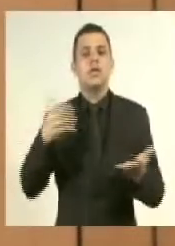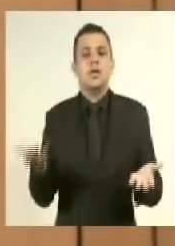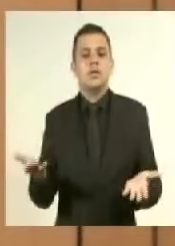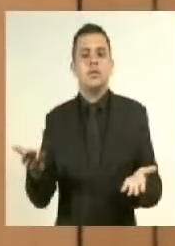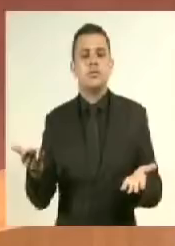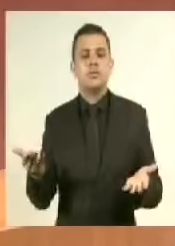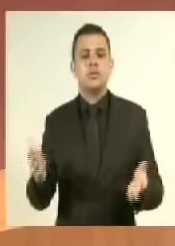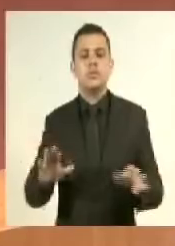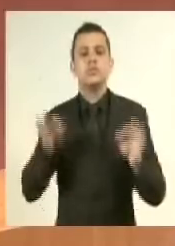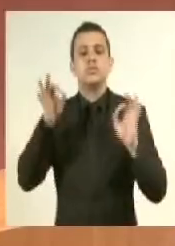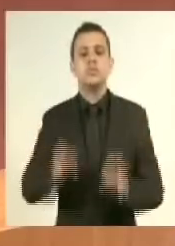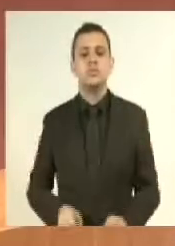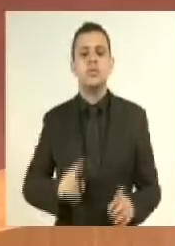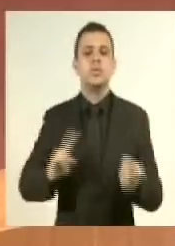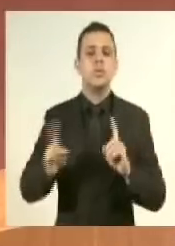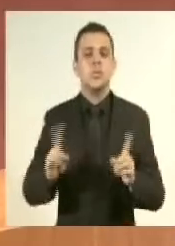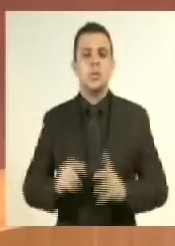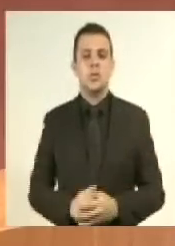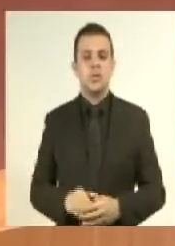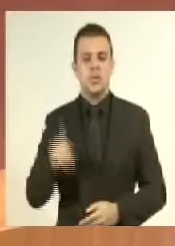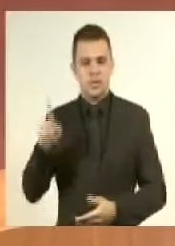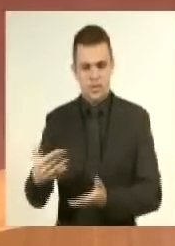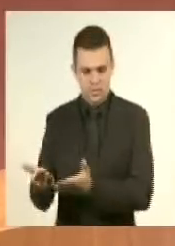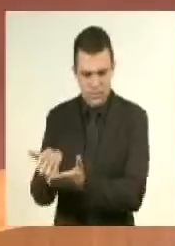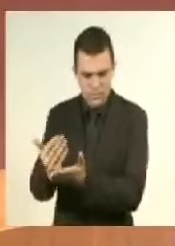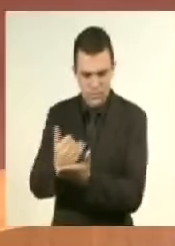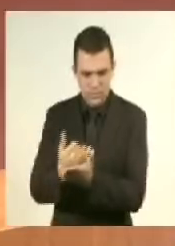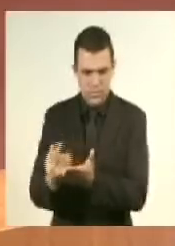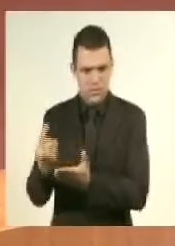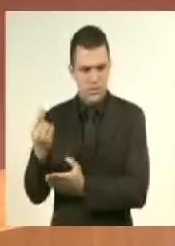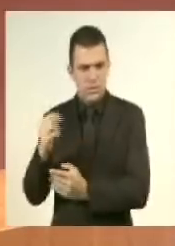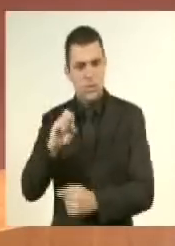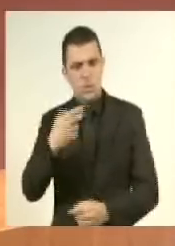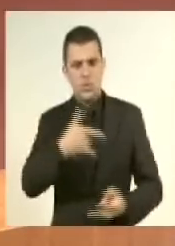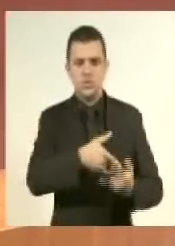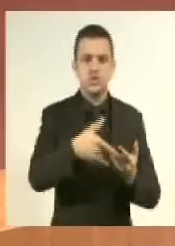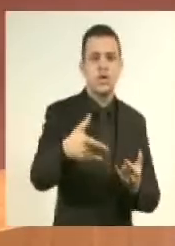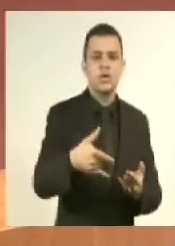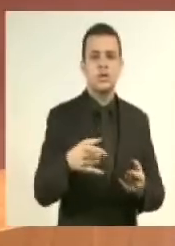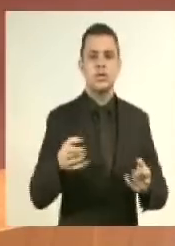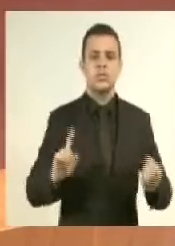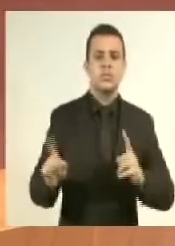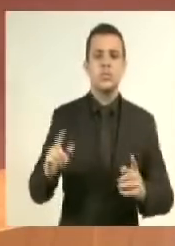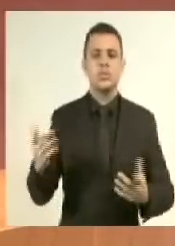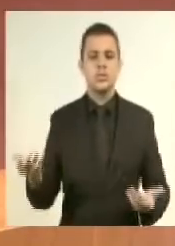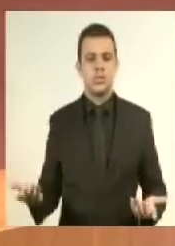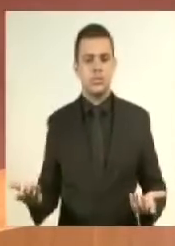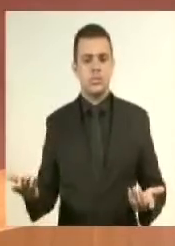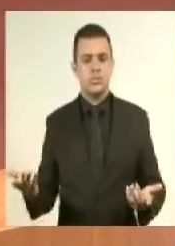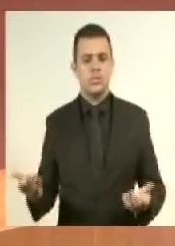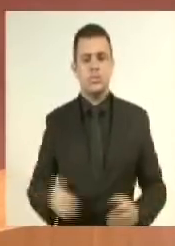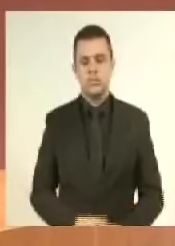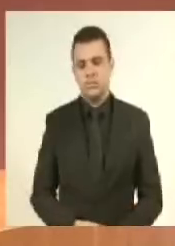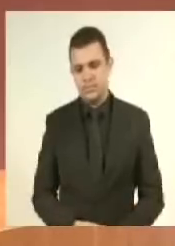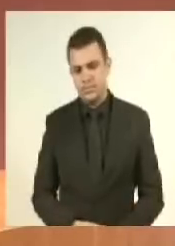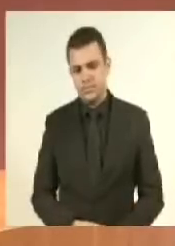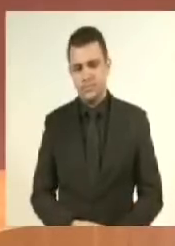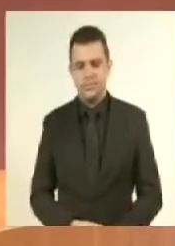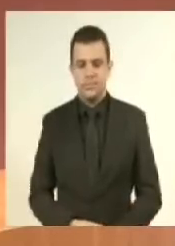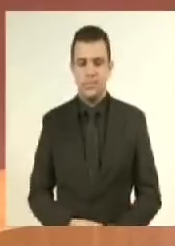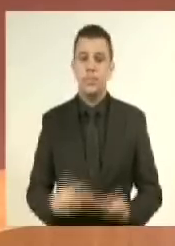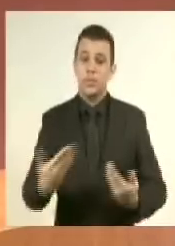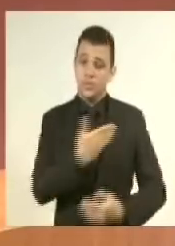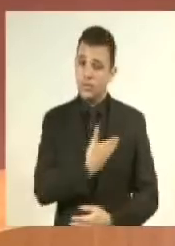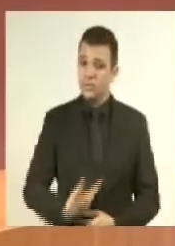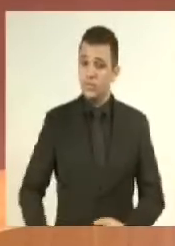deputado Rogério? Eis a pergunta que não quer calar. Então, eu acho que o governador realmente Ele